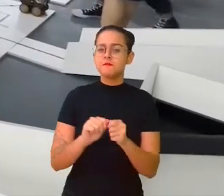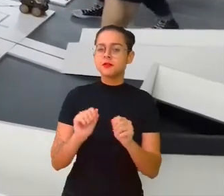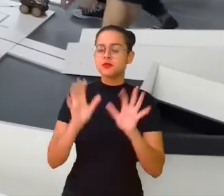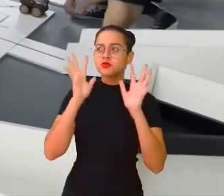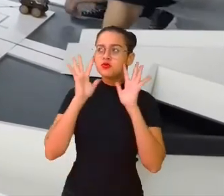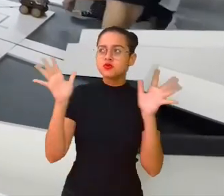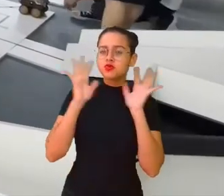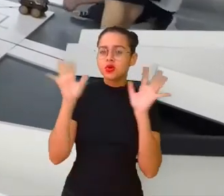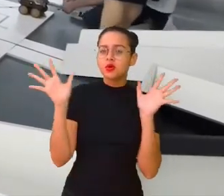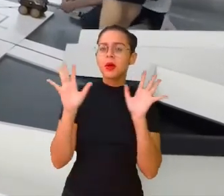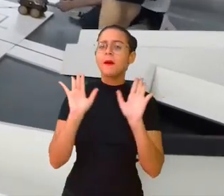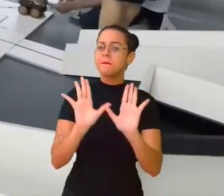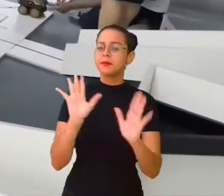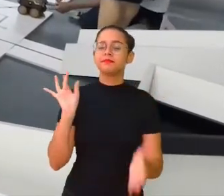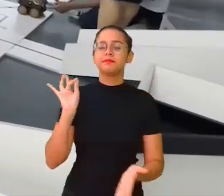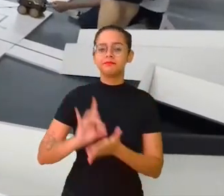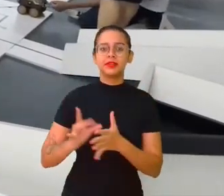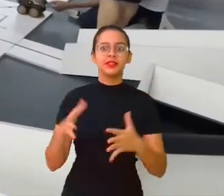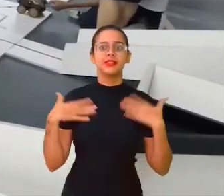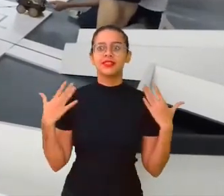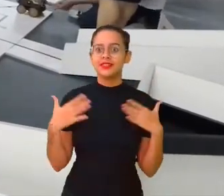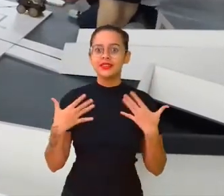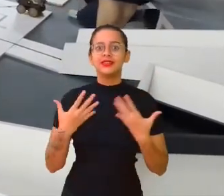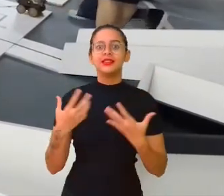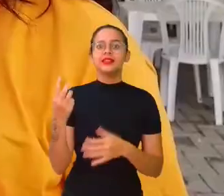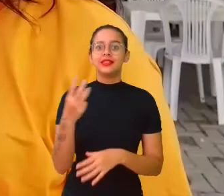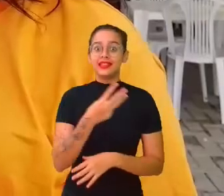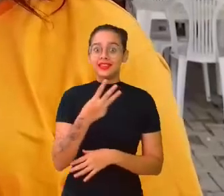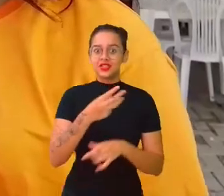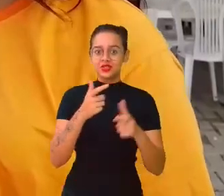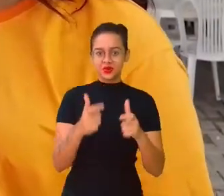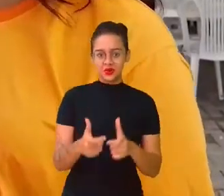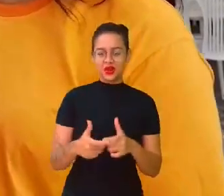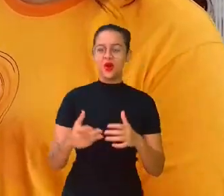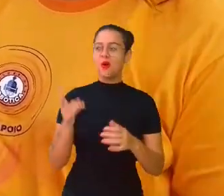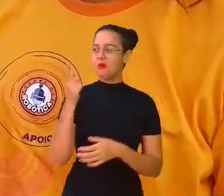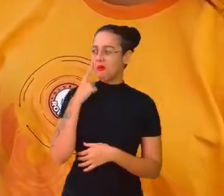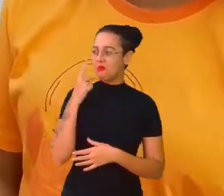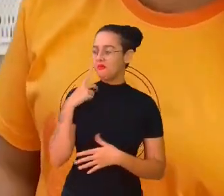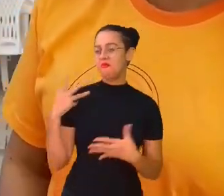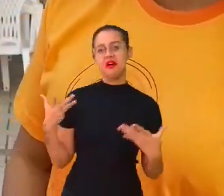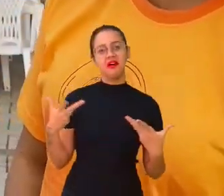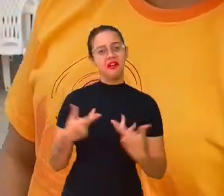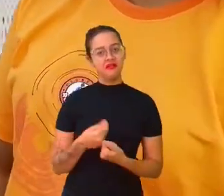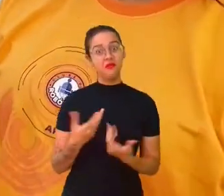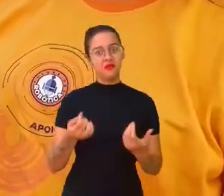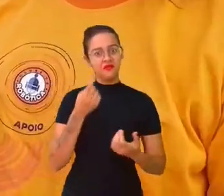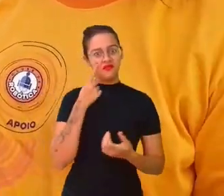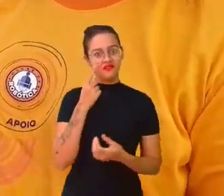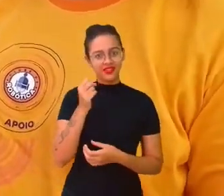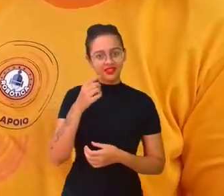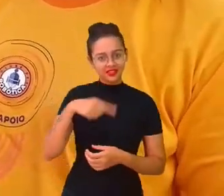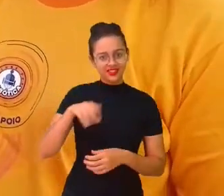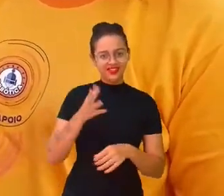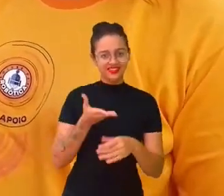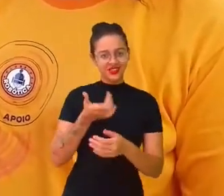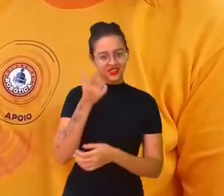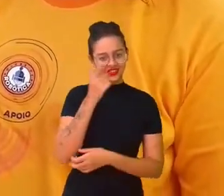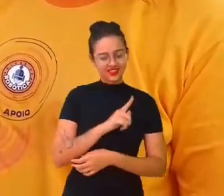sonho, mas estão muito empolgadas, estão no terceiro lugar. Olha que maravilha, né? Vamos ver se elas vão conseguir,